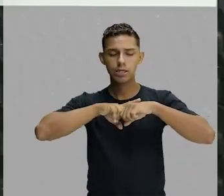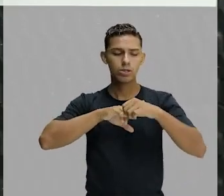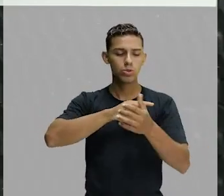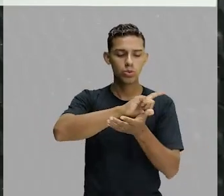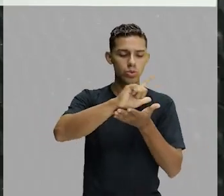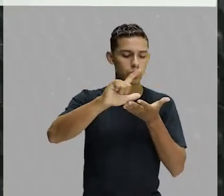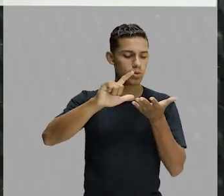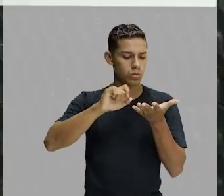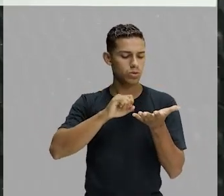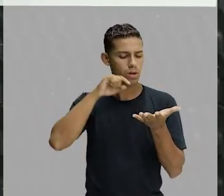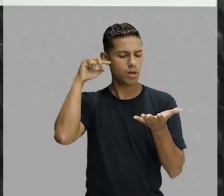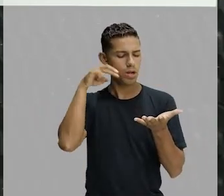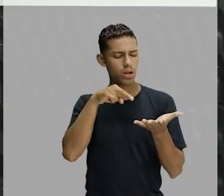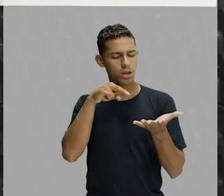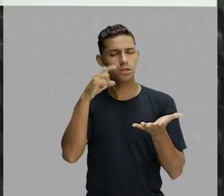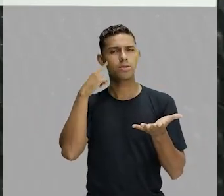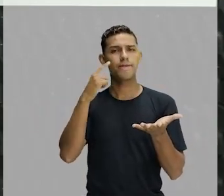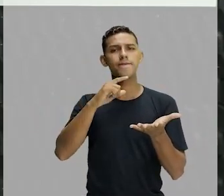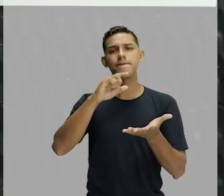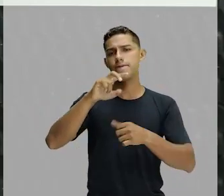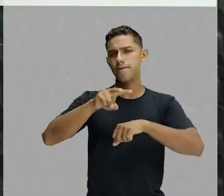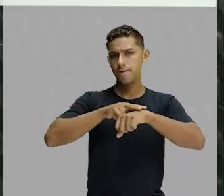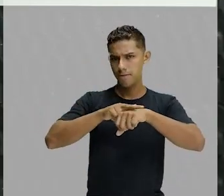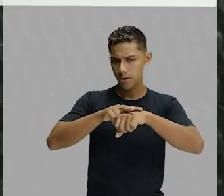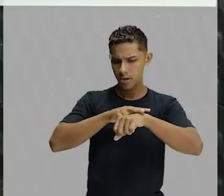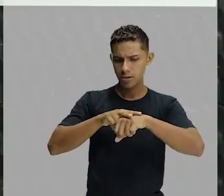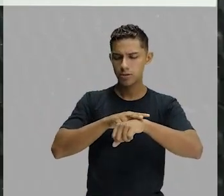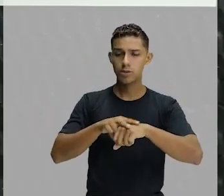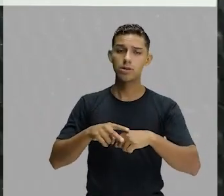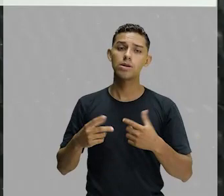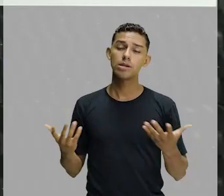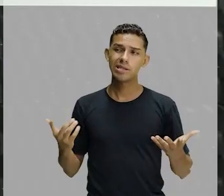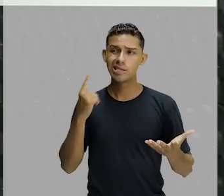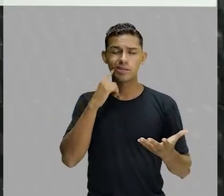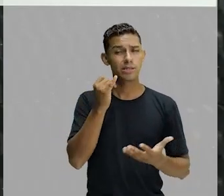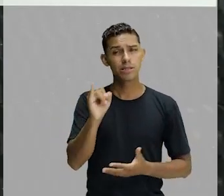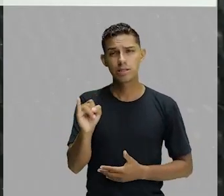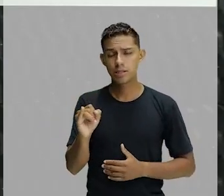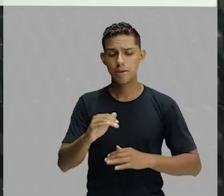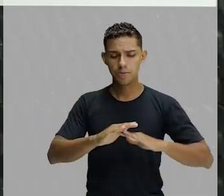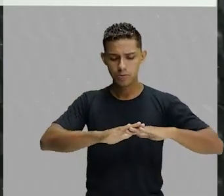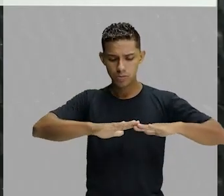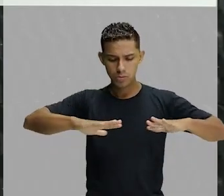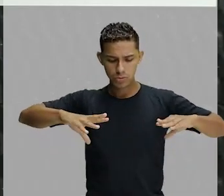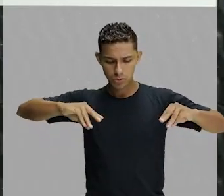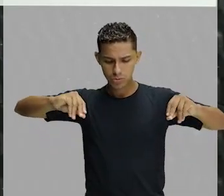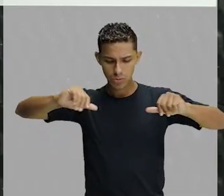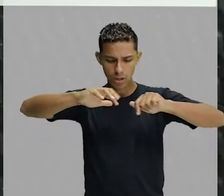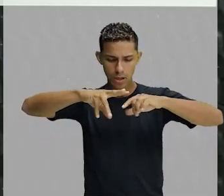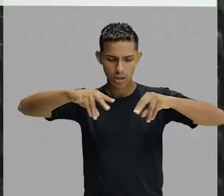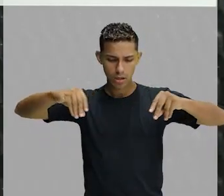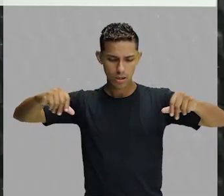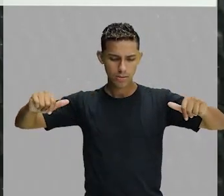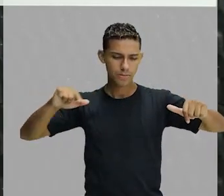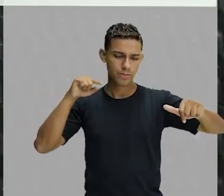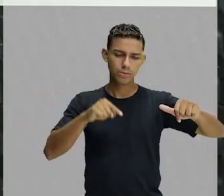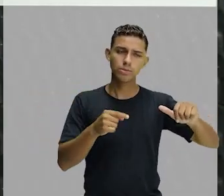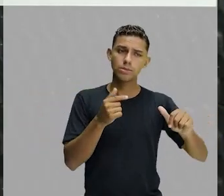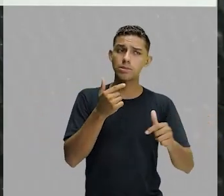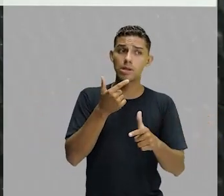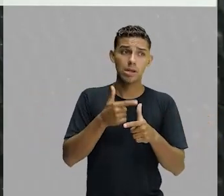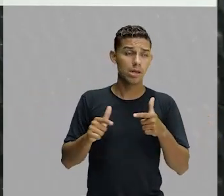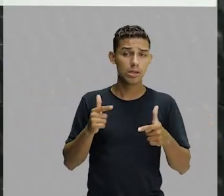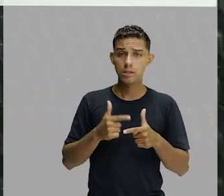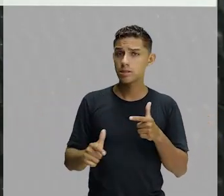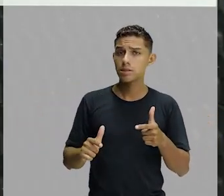do magnésio. Se o solo tiver deficiente em magnésio, a planta vai ter a